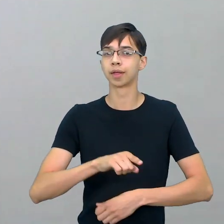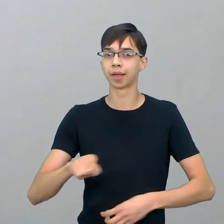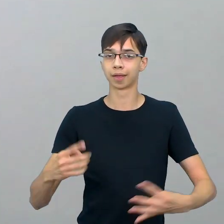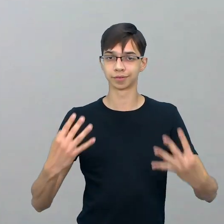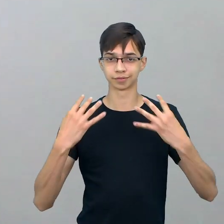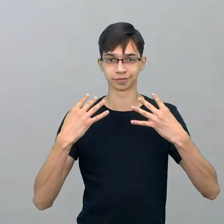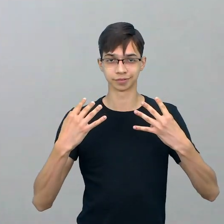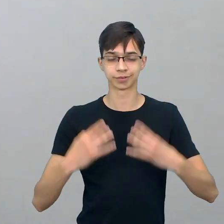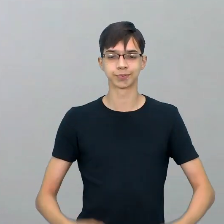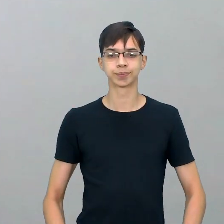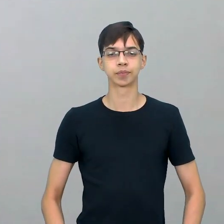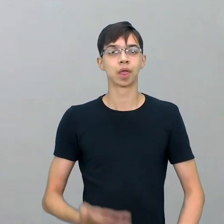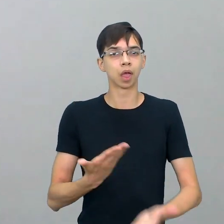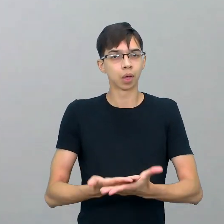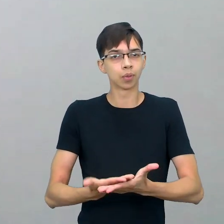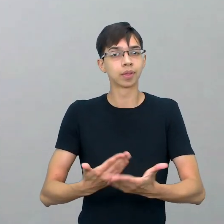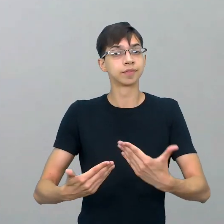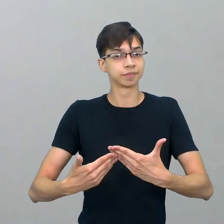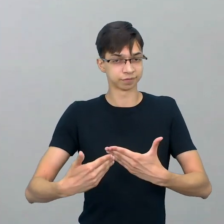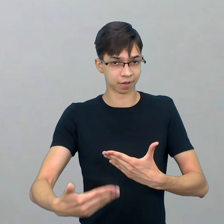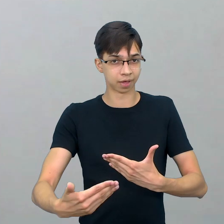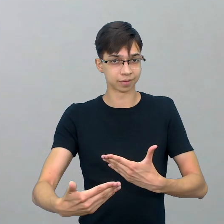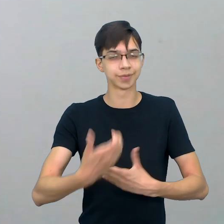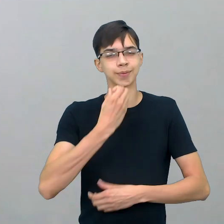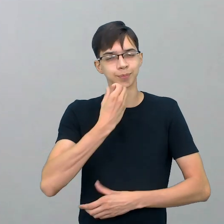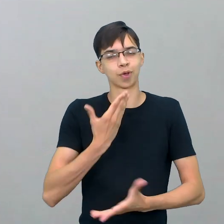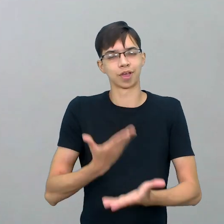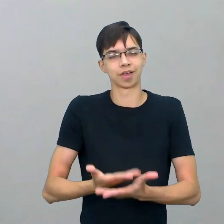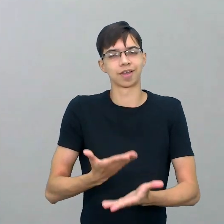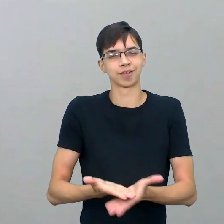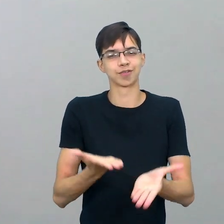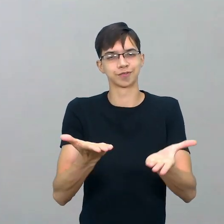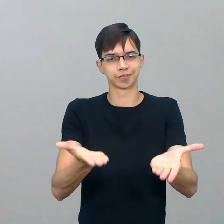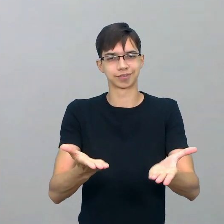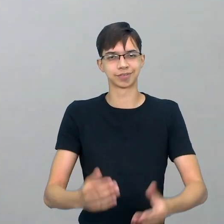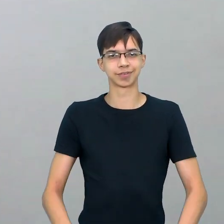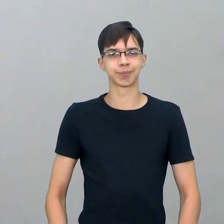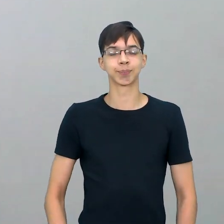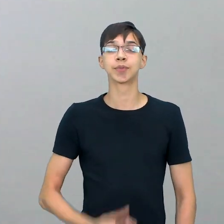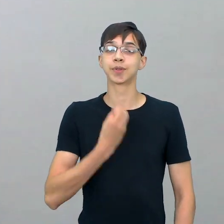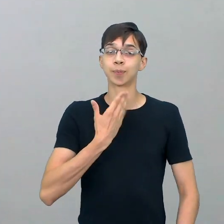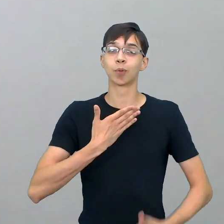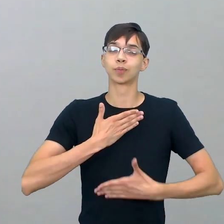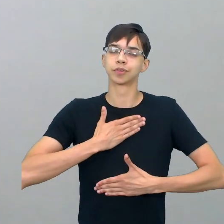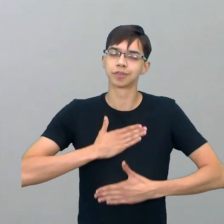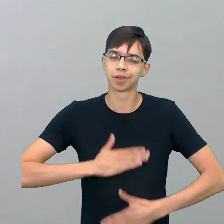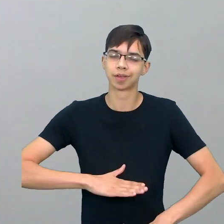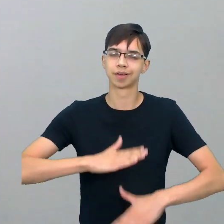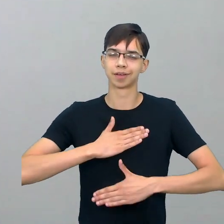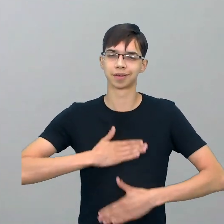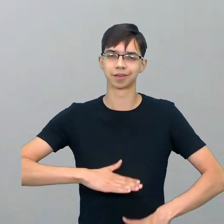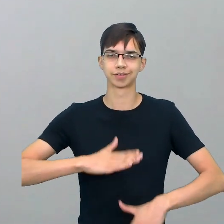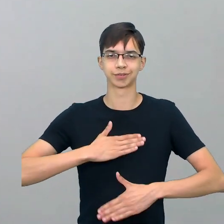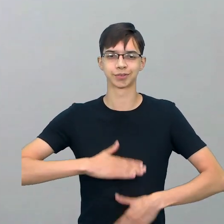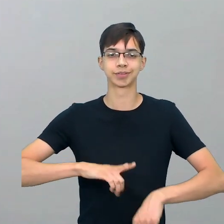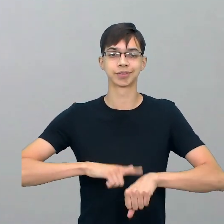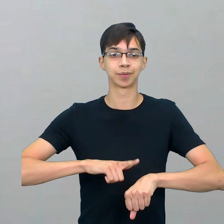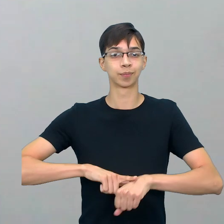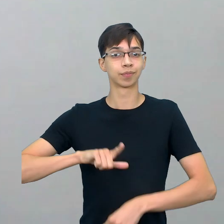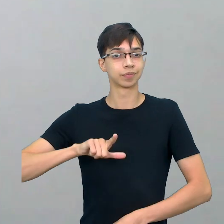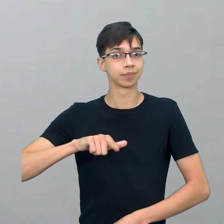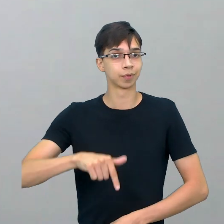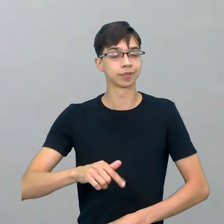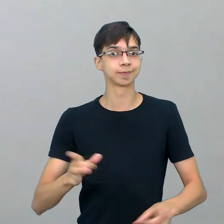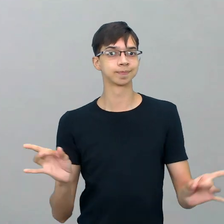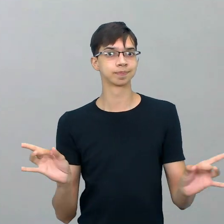vão ter aula ainda hoje, boa aula e bom descanso também após esses momentos. Eu sei que a